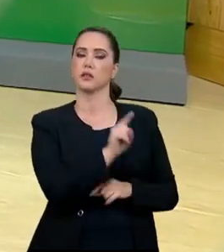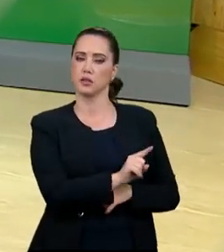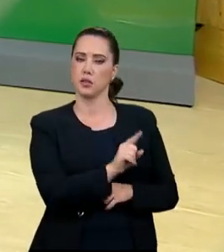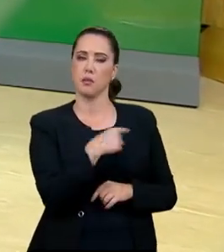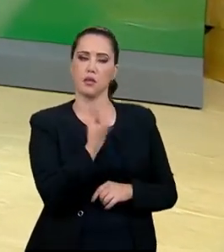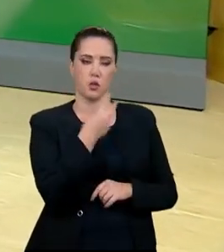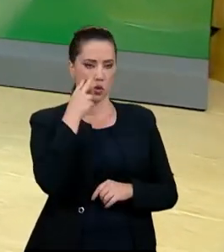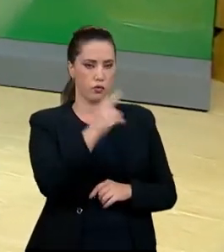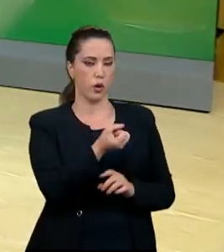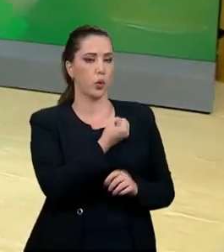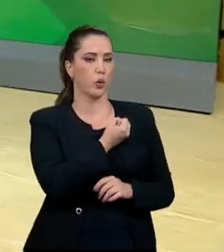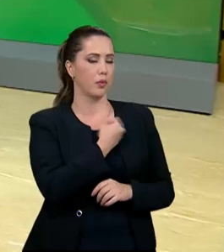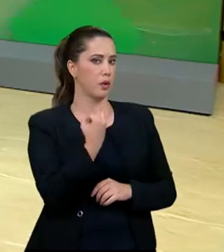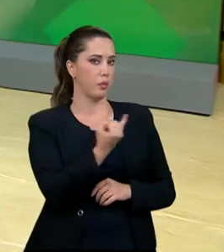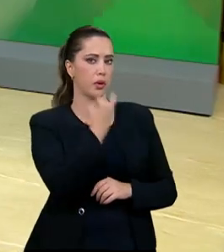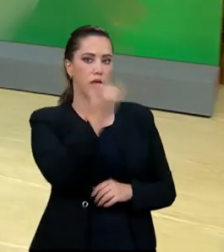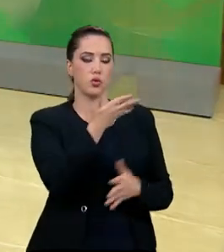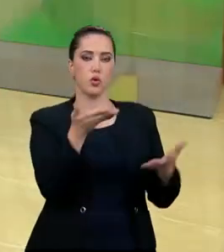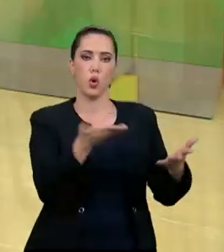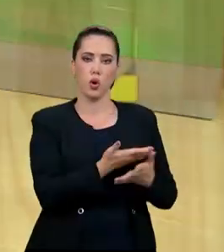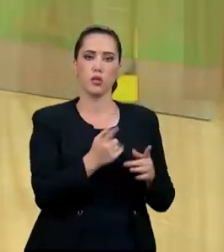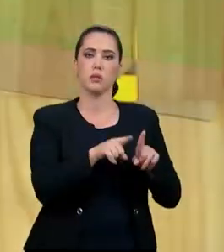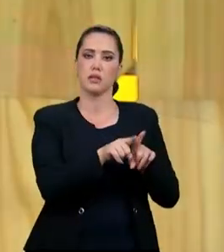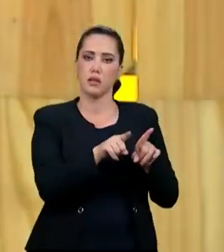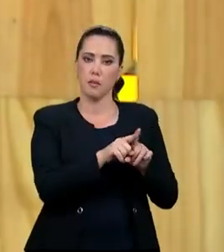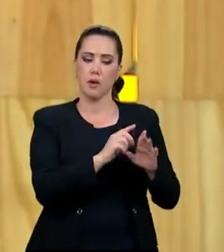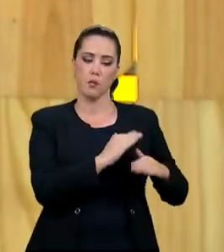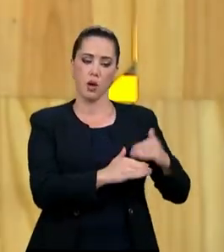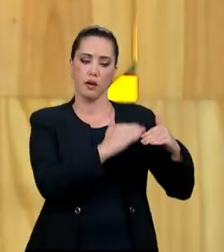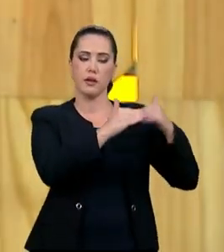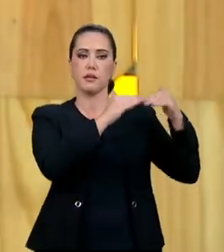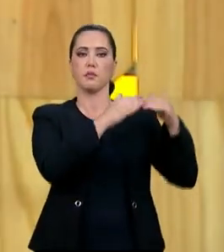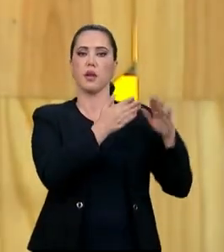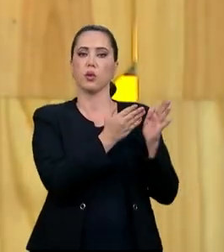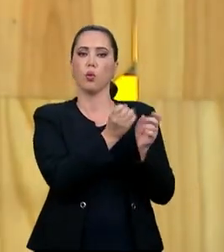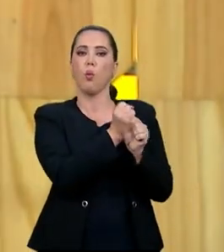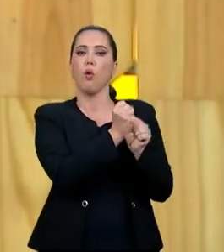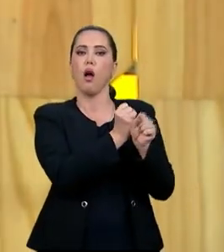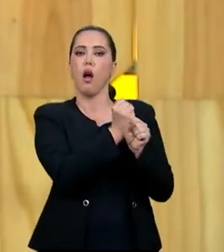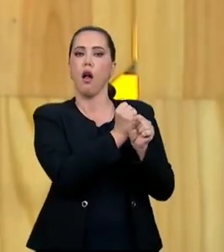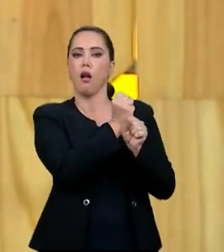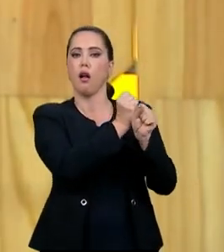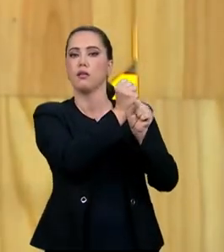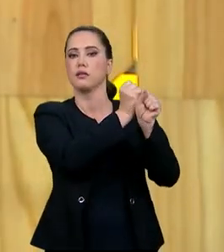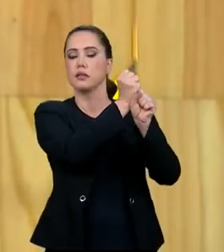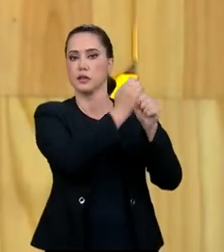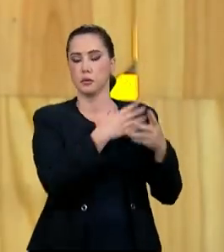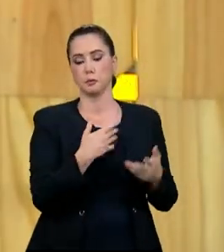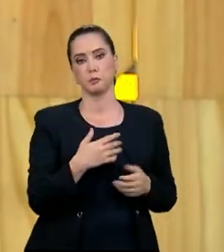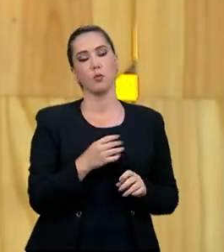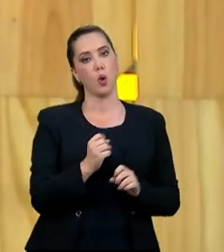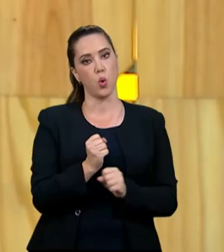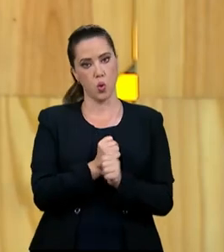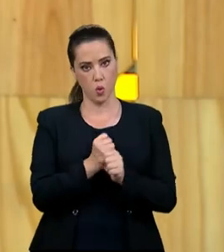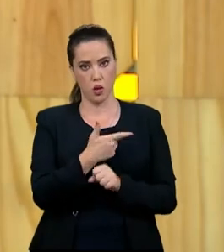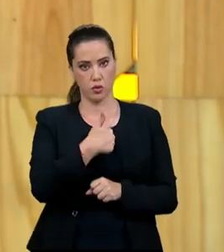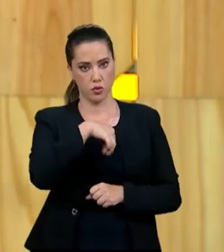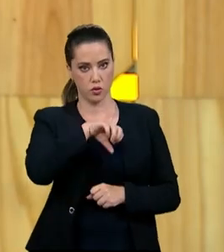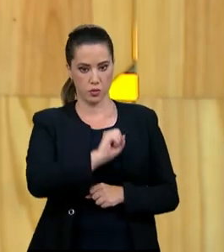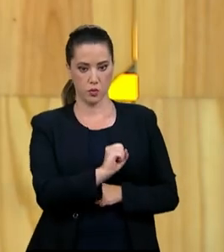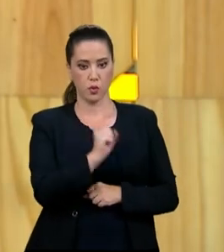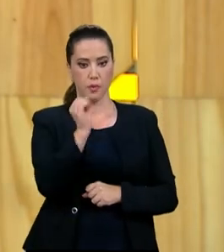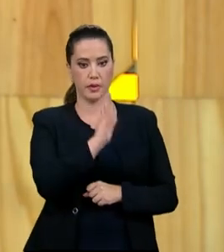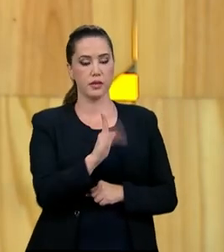em si das startups existentes hoje, mas pela dinâmica de crescimento dos últimos anos. Em 2018, o Brasil tinha em torno de 10 mil